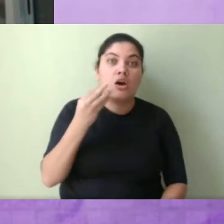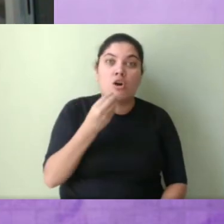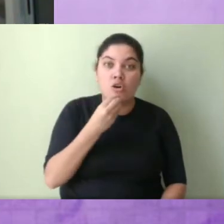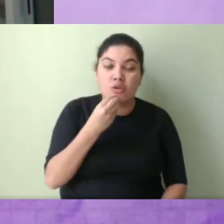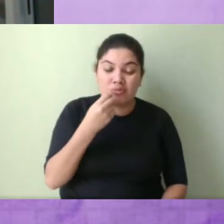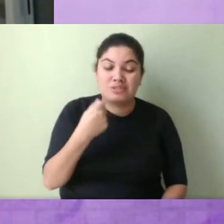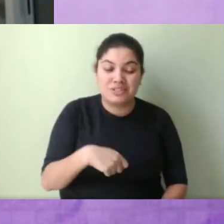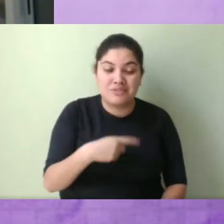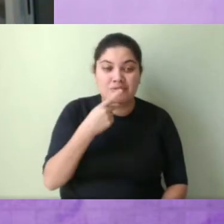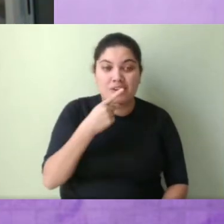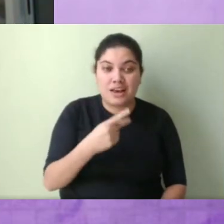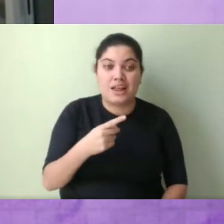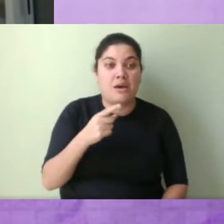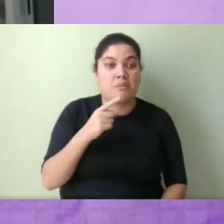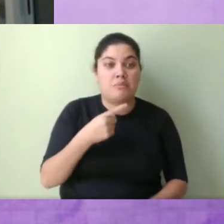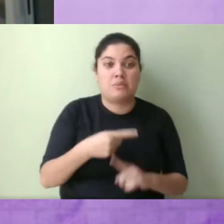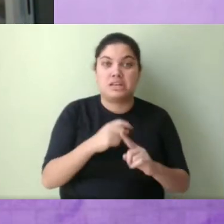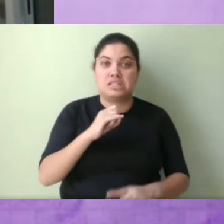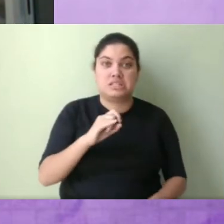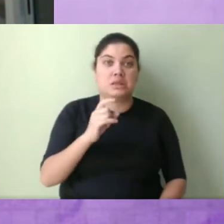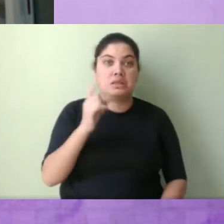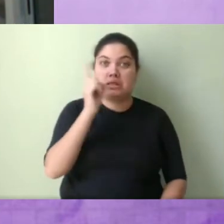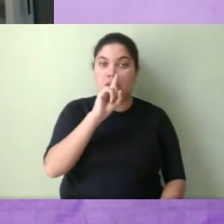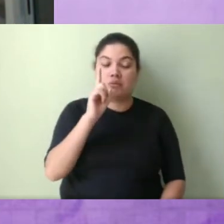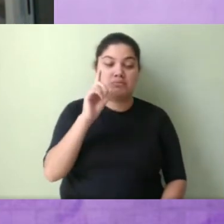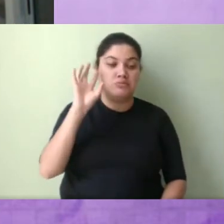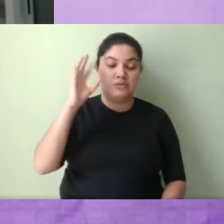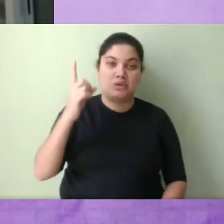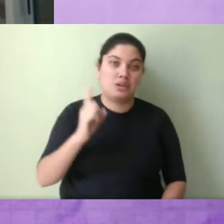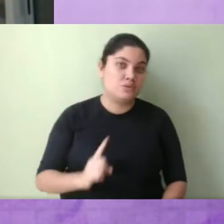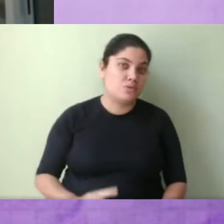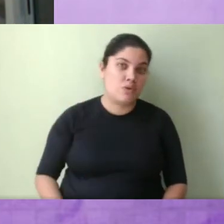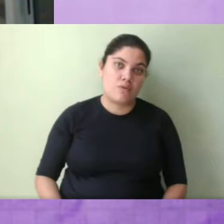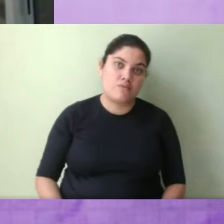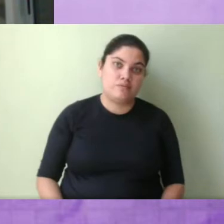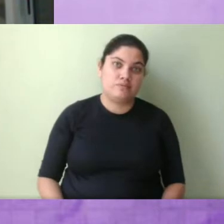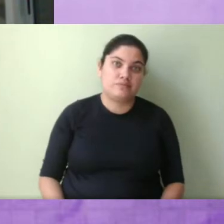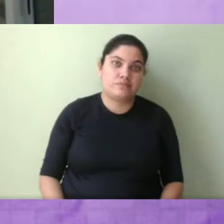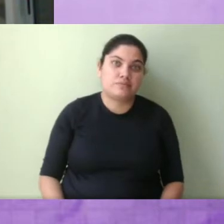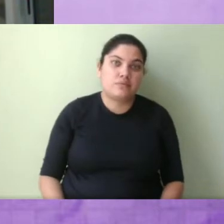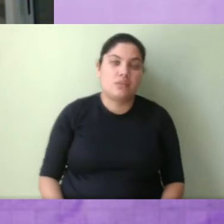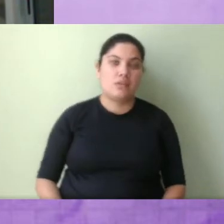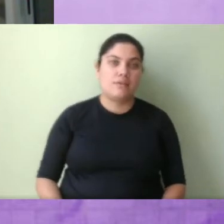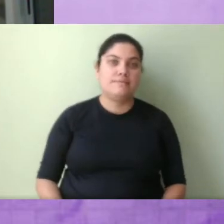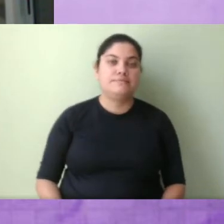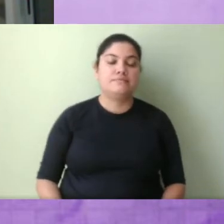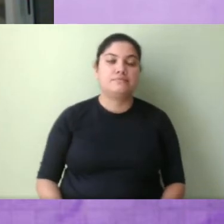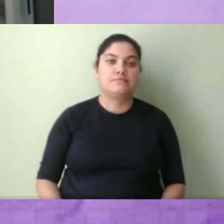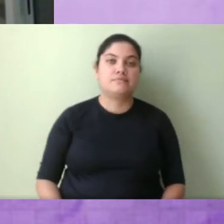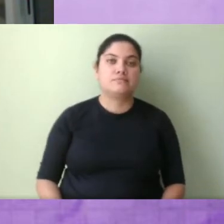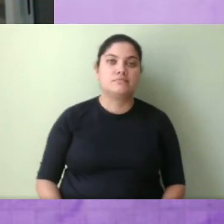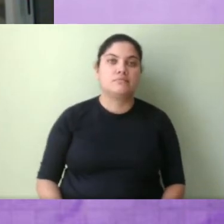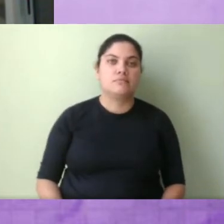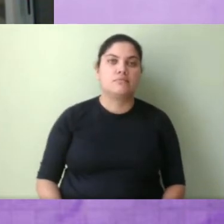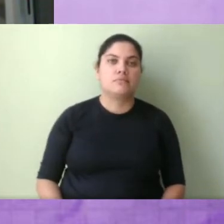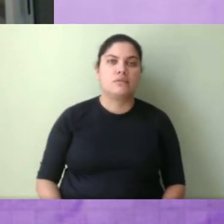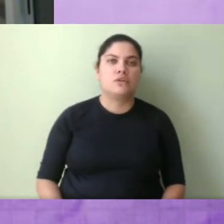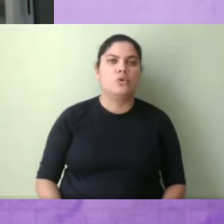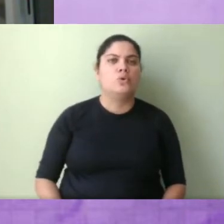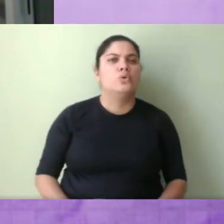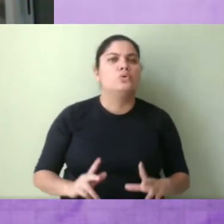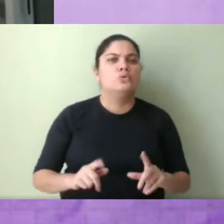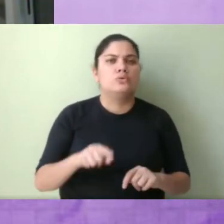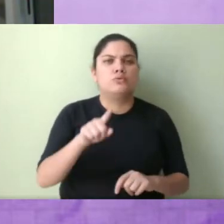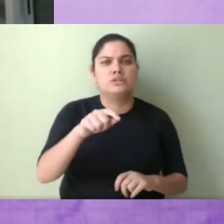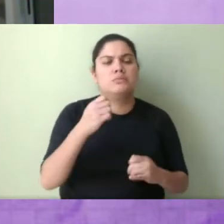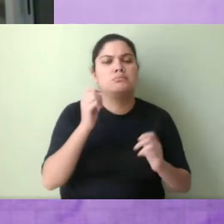juventude, e também a nossa, enquanto professora, né, que estamos lidando com essa juventude, para que a gente se forme também a